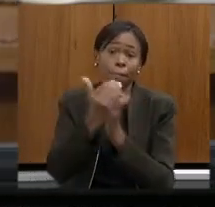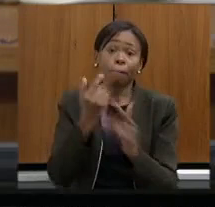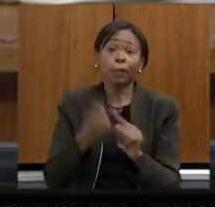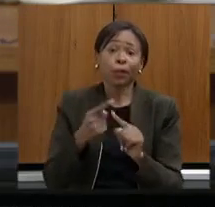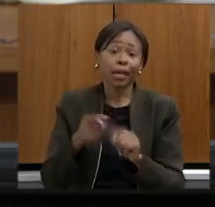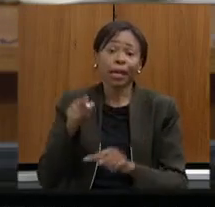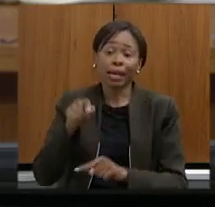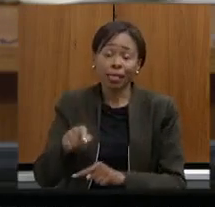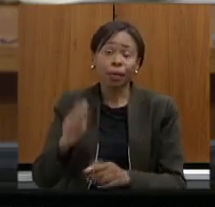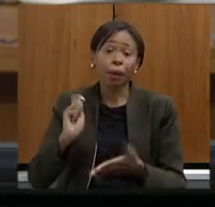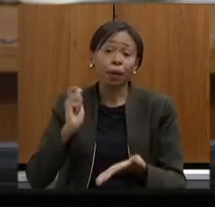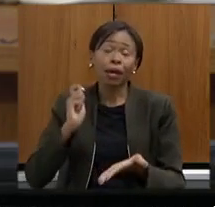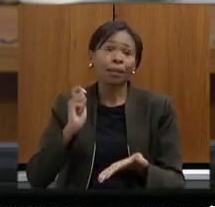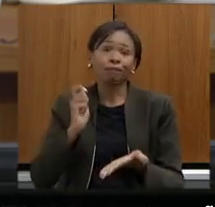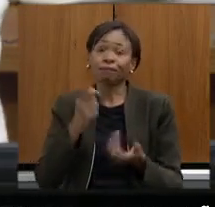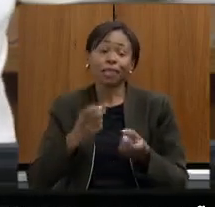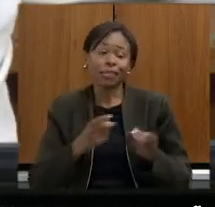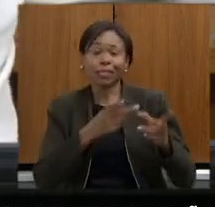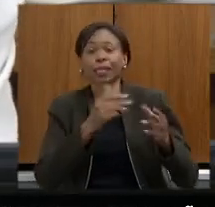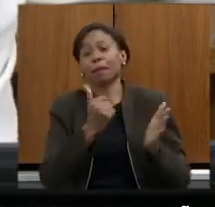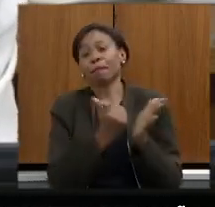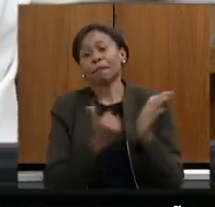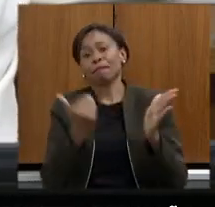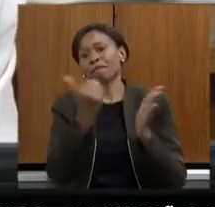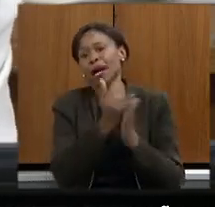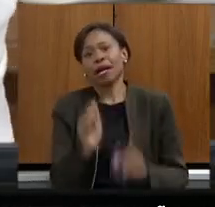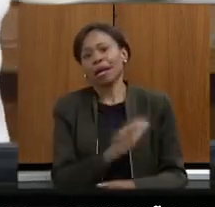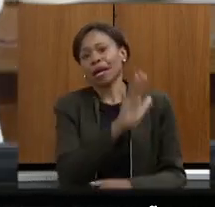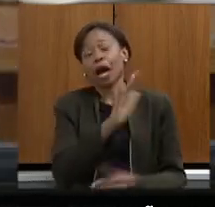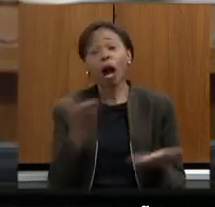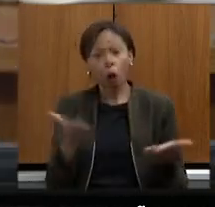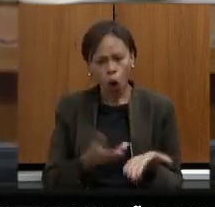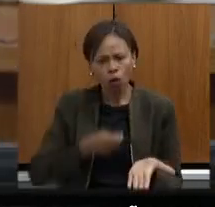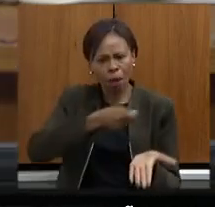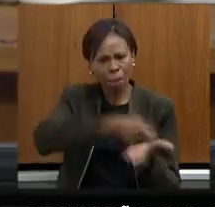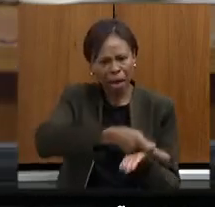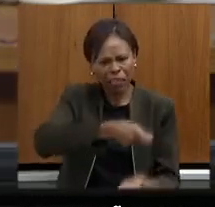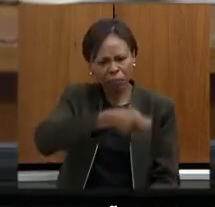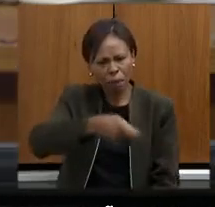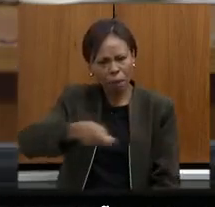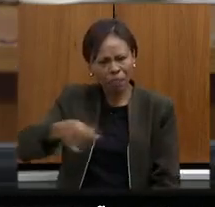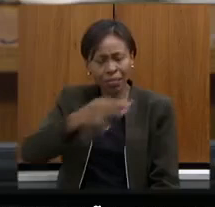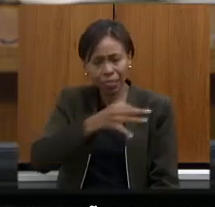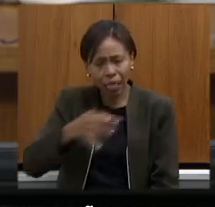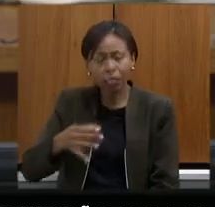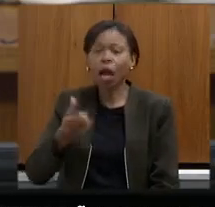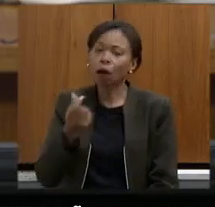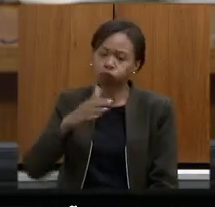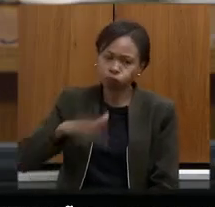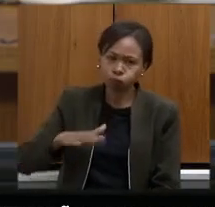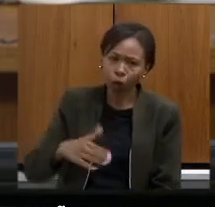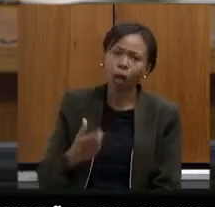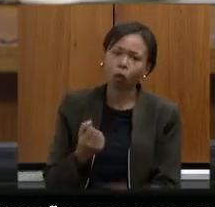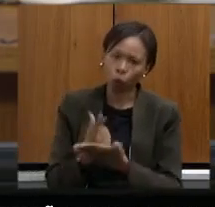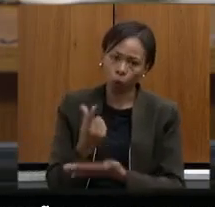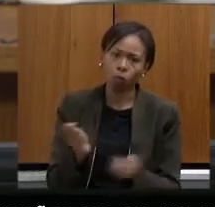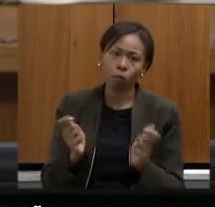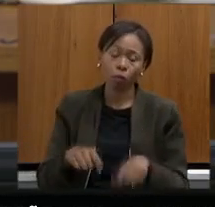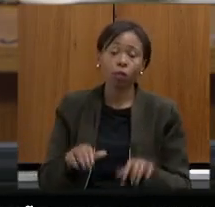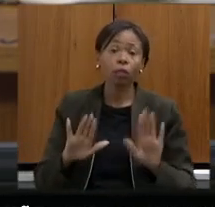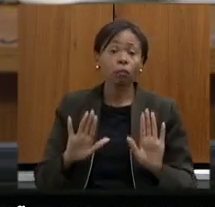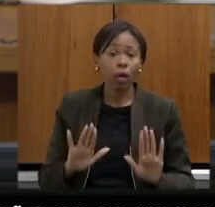hoje como a gente paga em dia a gente consegue comprar melhor e mais barato um ponto muito importante Guilherme aqui quando a gente